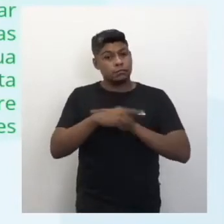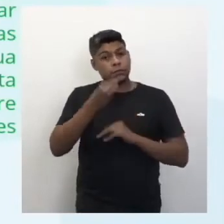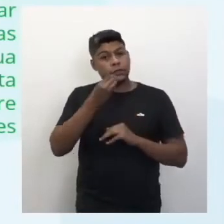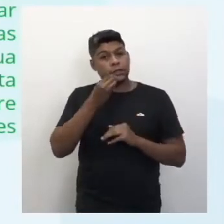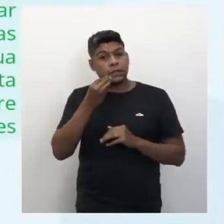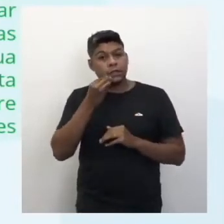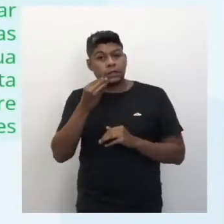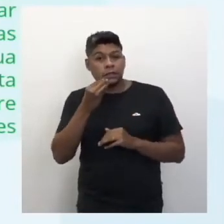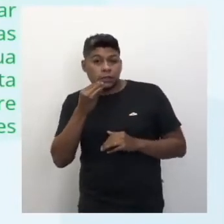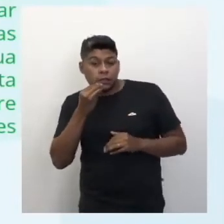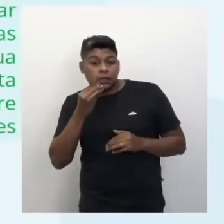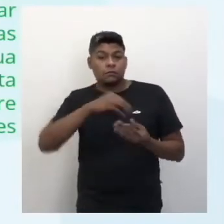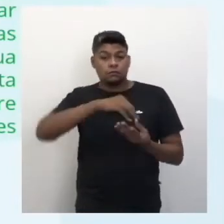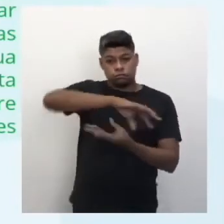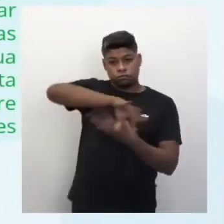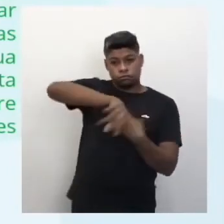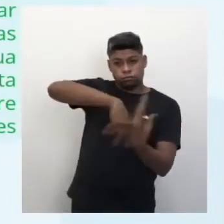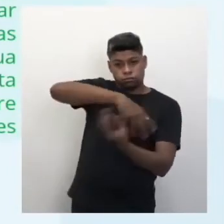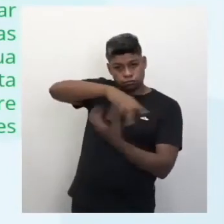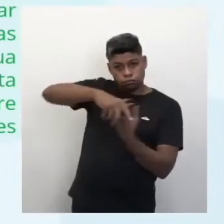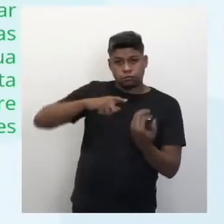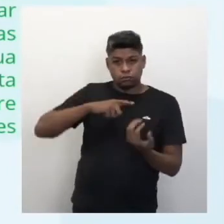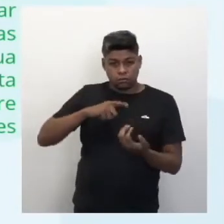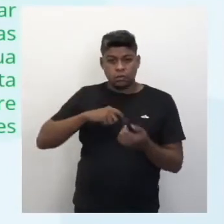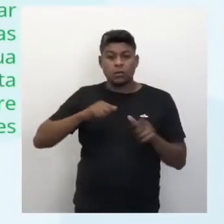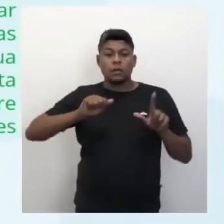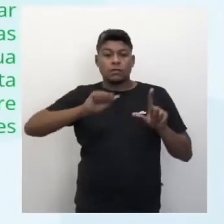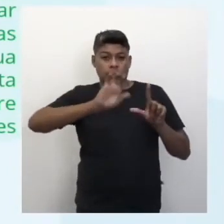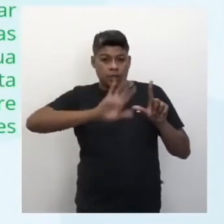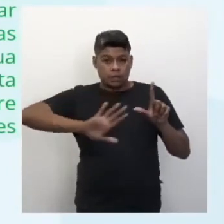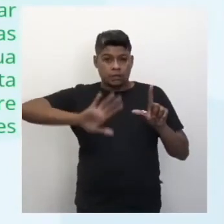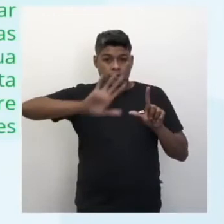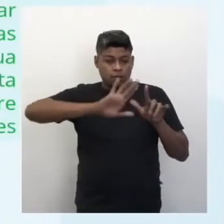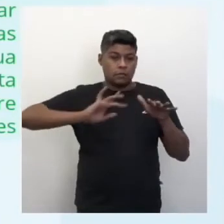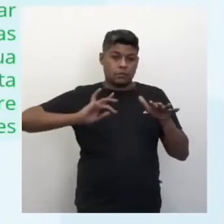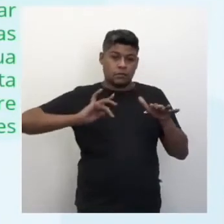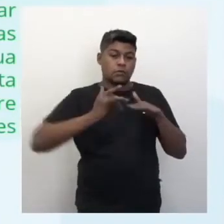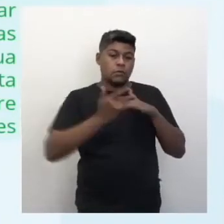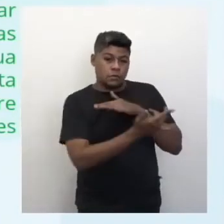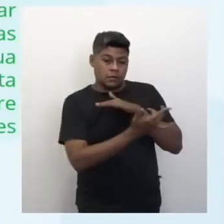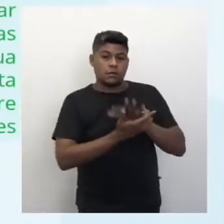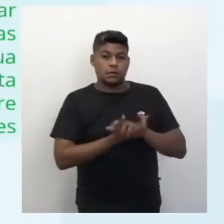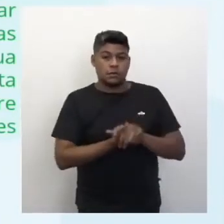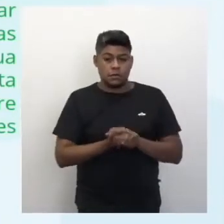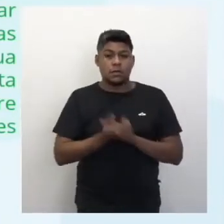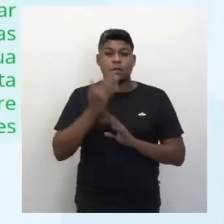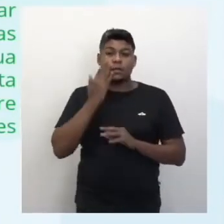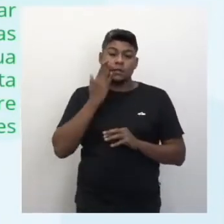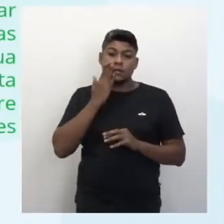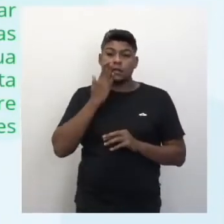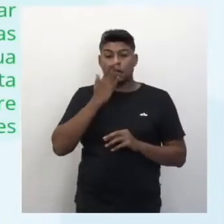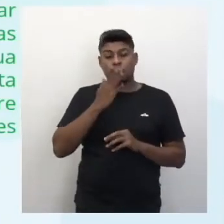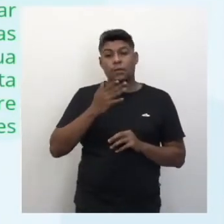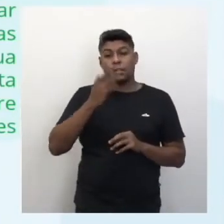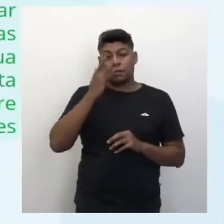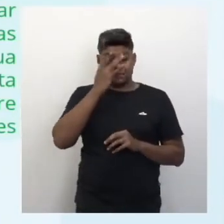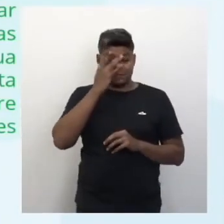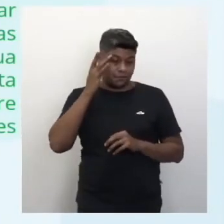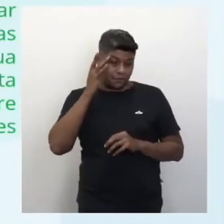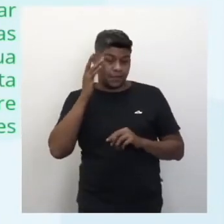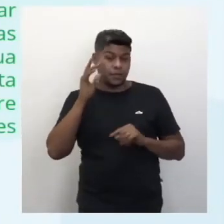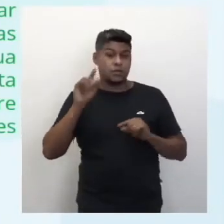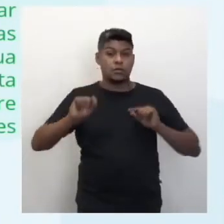as bolhas que são formadas nas plataformas de mídias sociais, em que apenas as